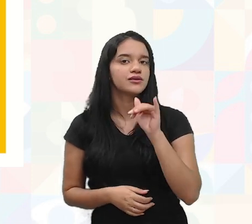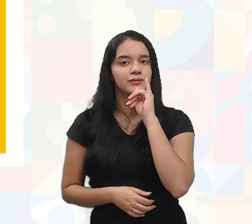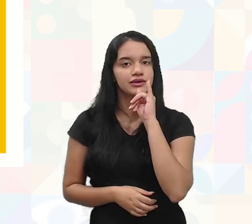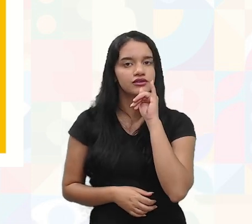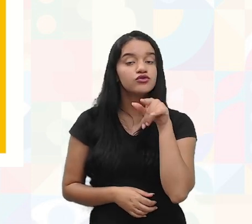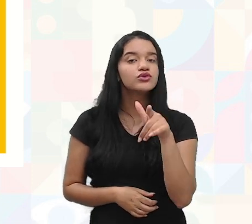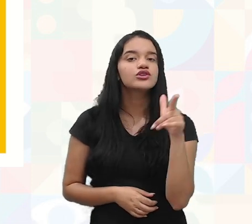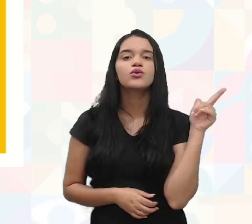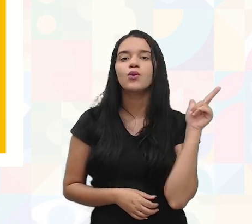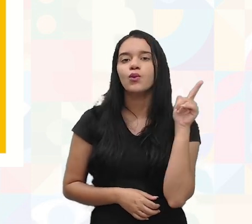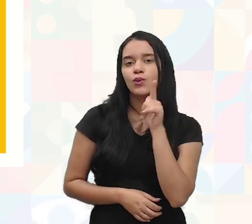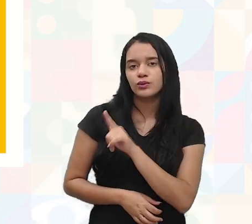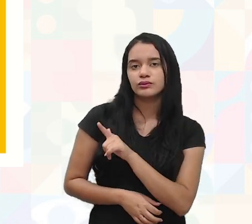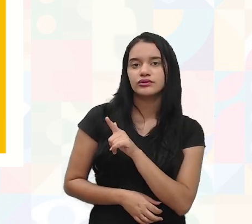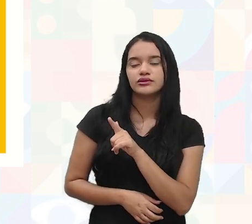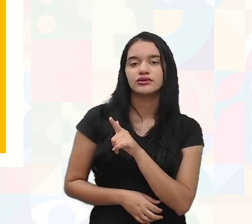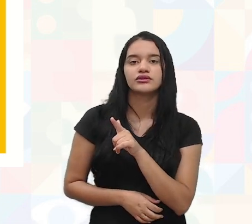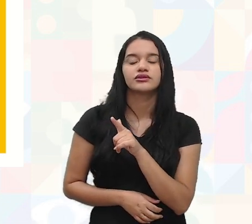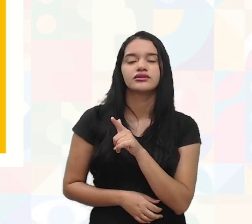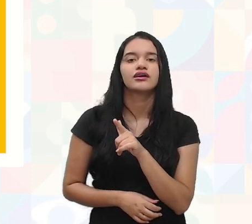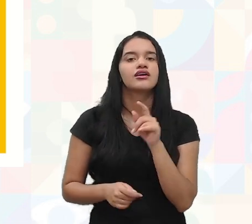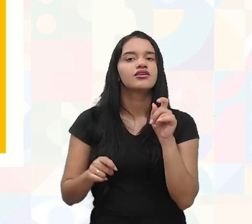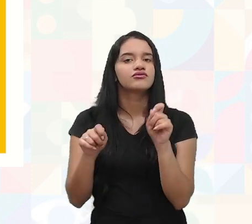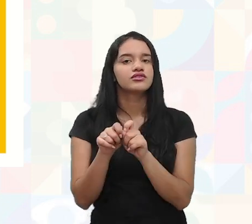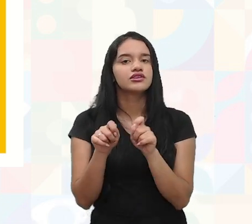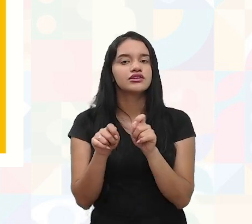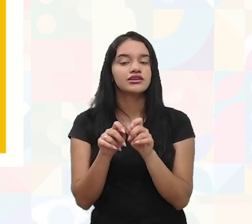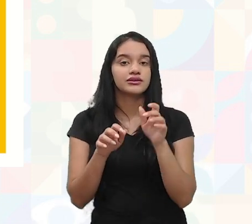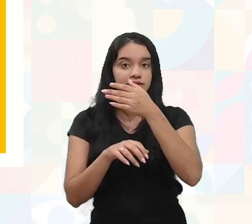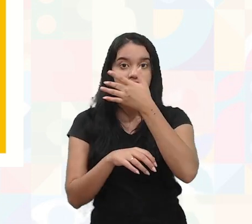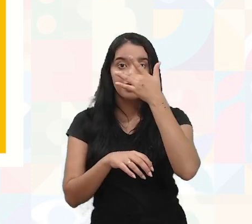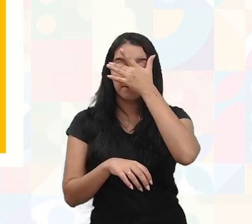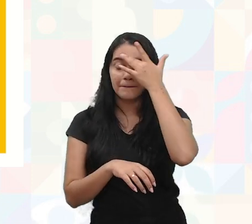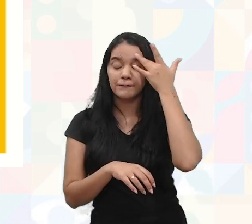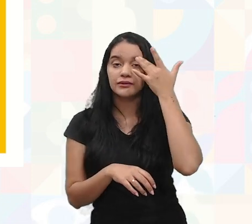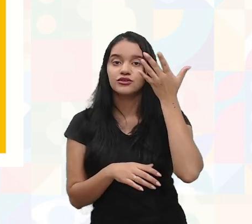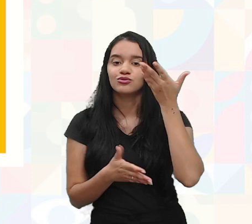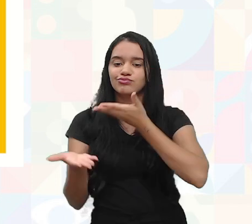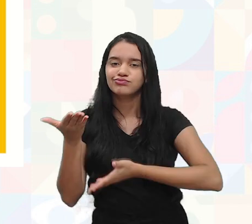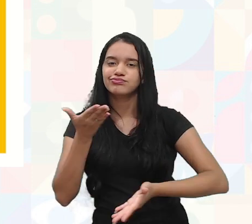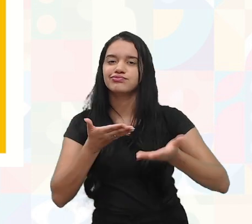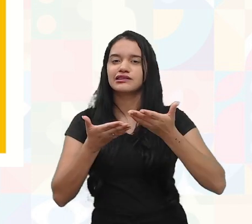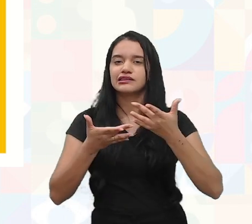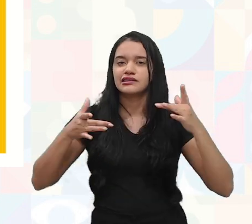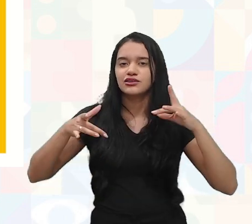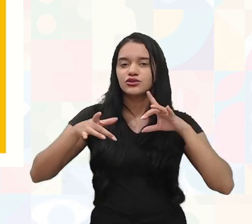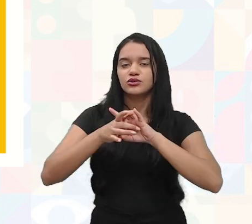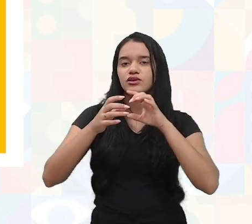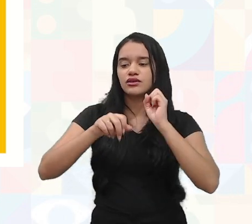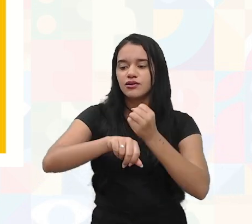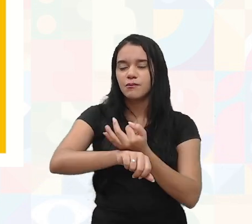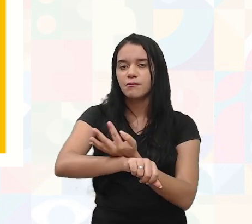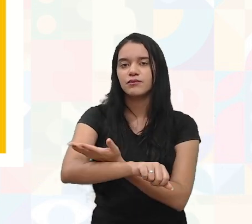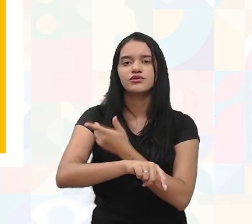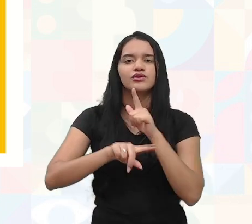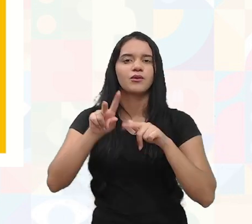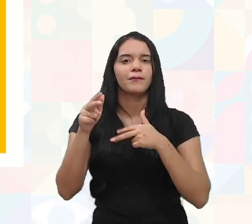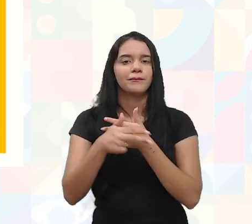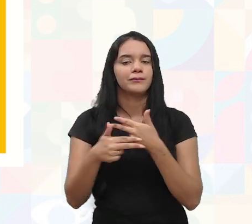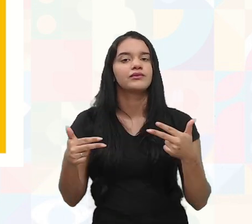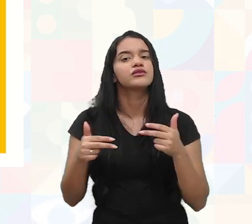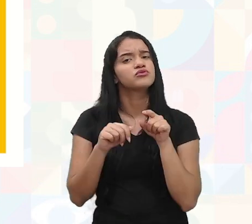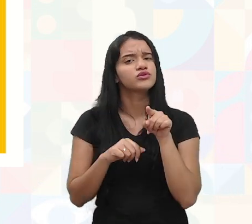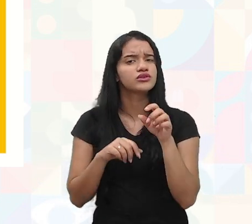você conseguir fazer com que o consumidor estabeleça esse vínculo, né, essa conexão emocional com o seu produto,